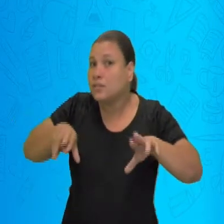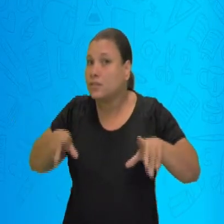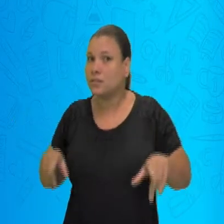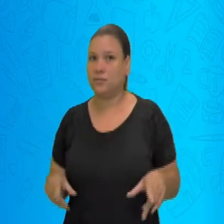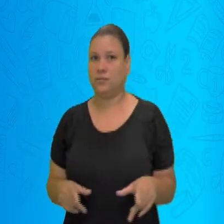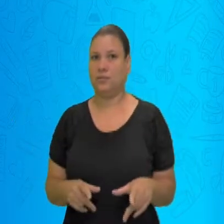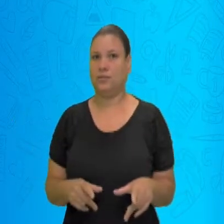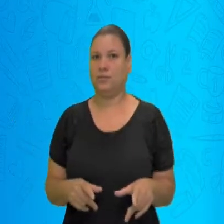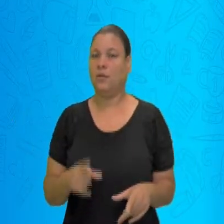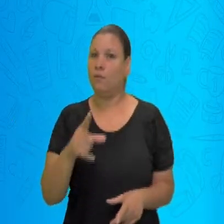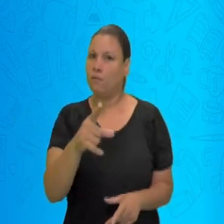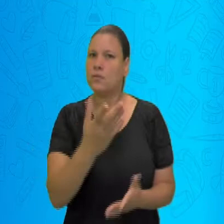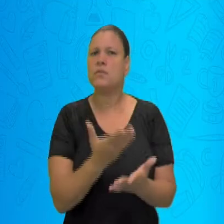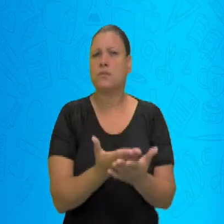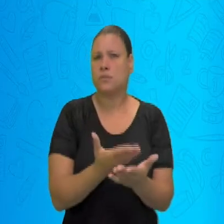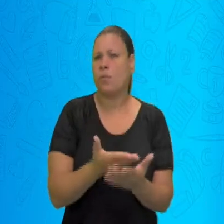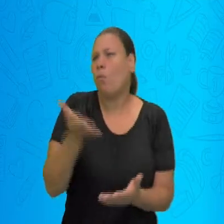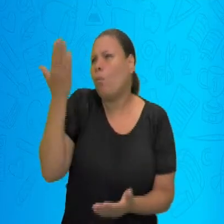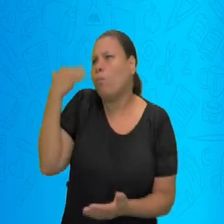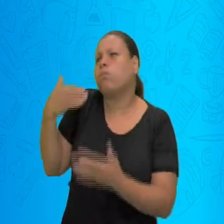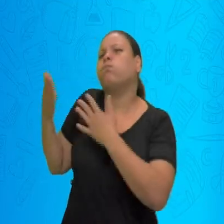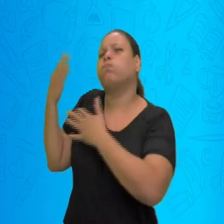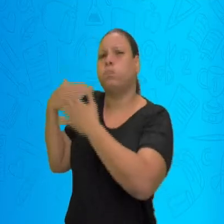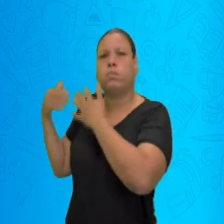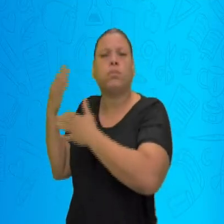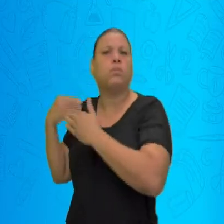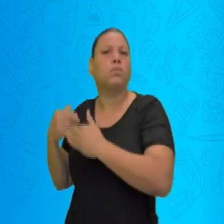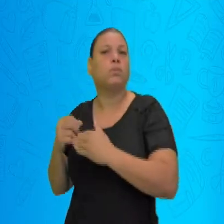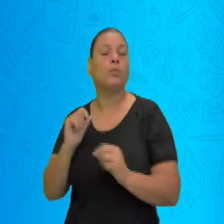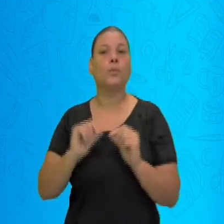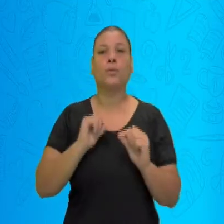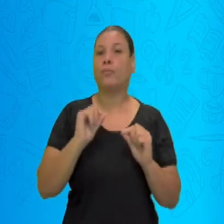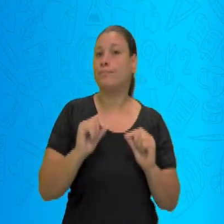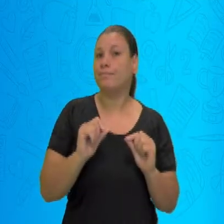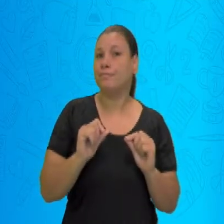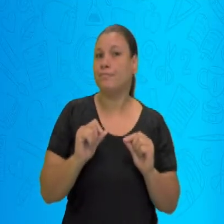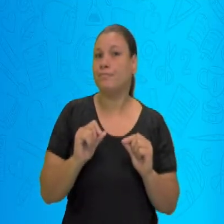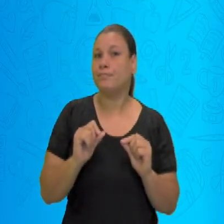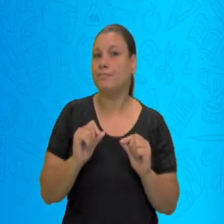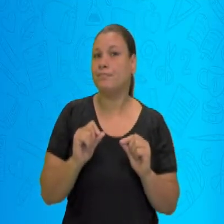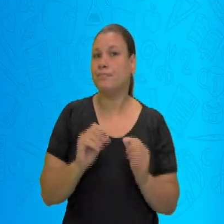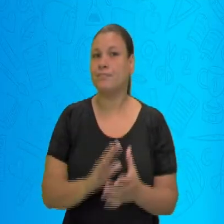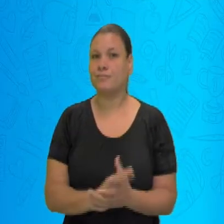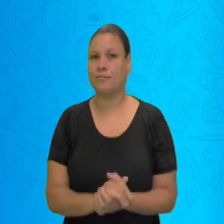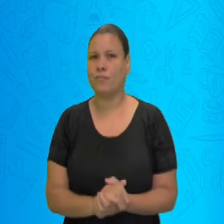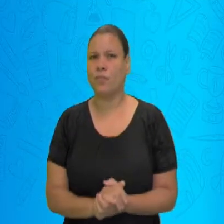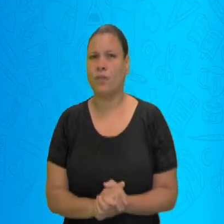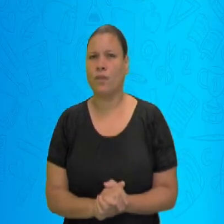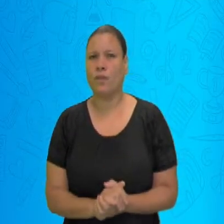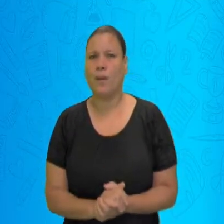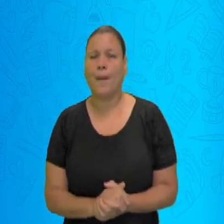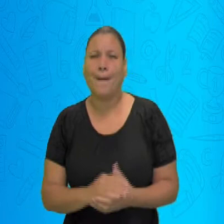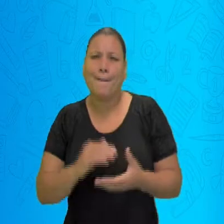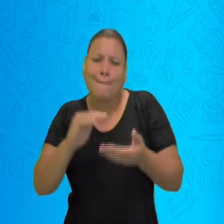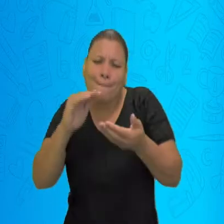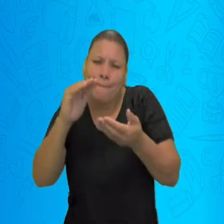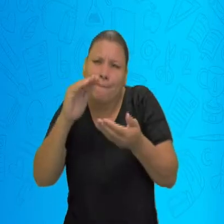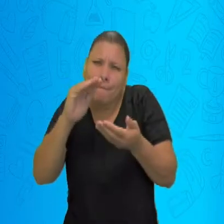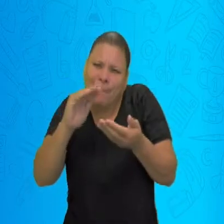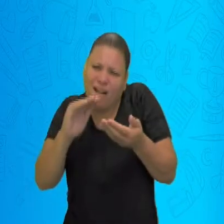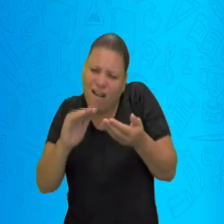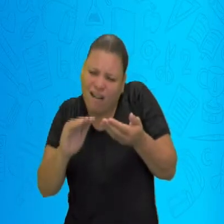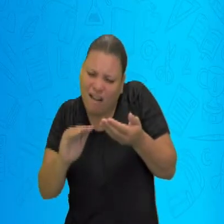Você estudou no 6º ano que quanto mais baixa for